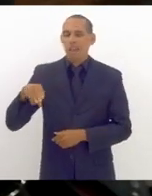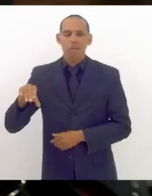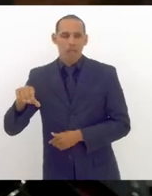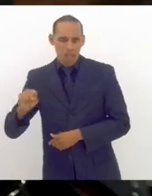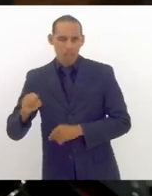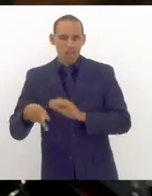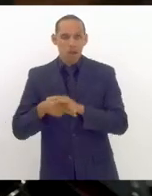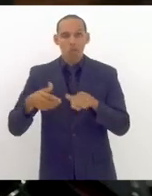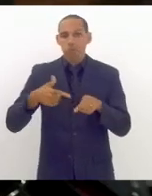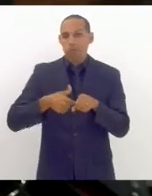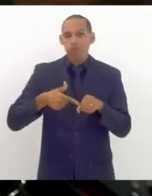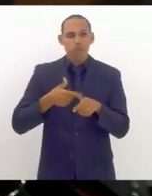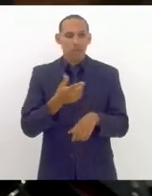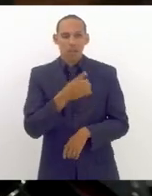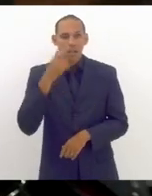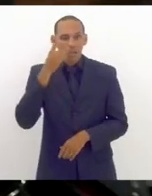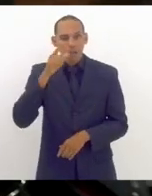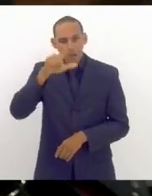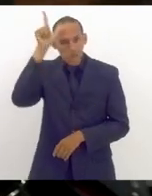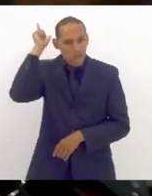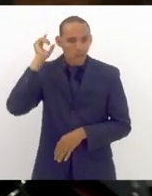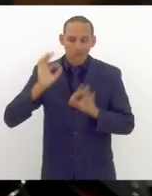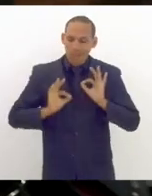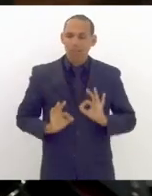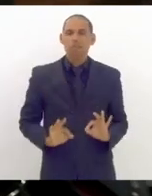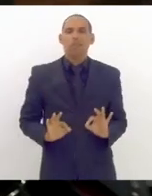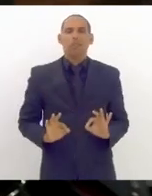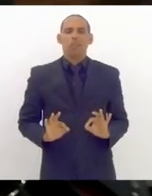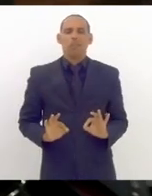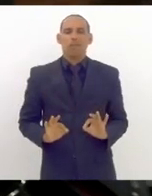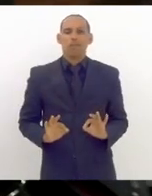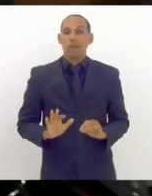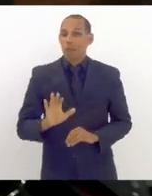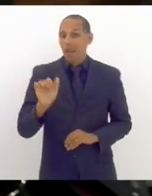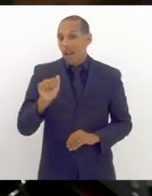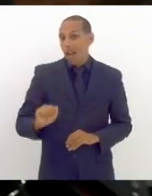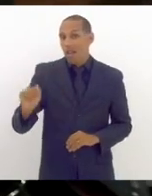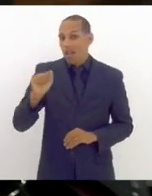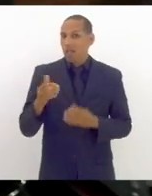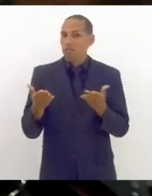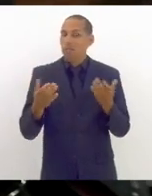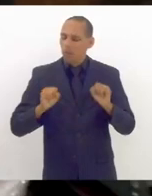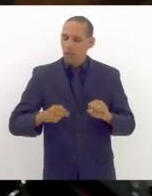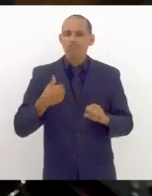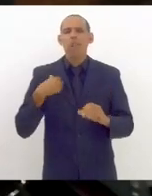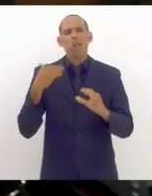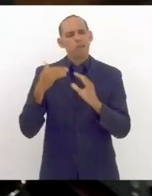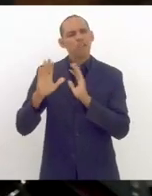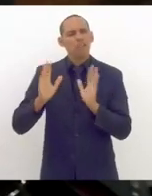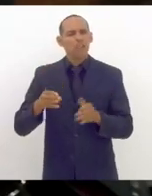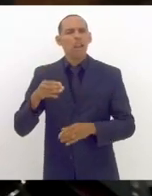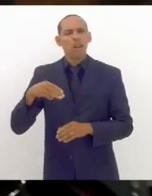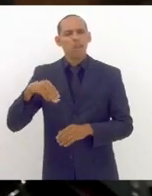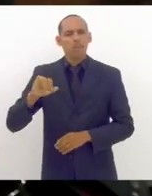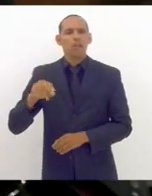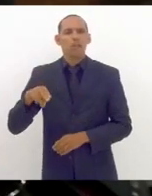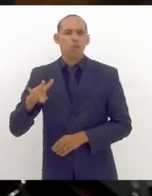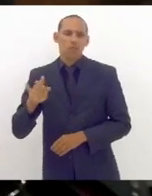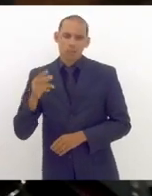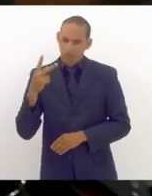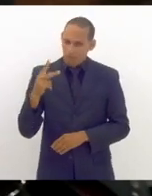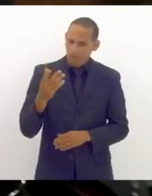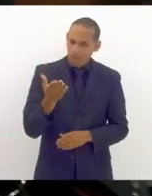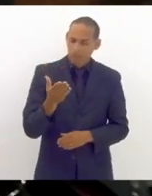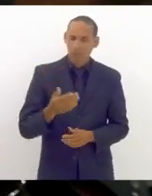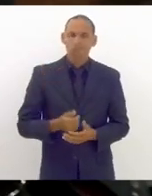deputados Paulo taquaritíssimo no relato dele mas a associação podia e eu cheguei a encaminhar uma minuta para o senhor para vossa